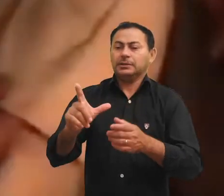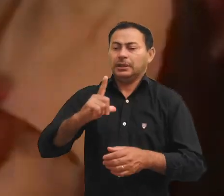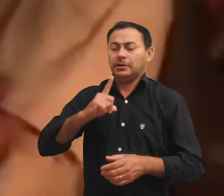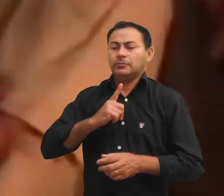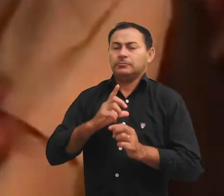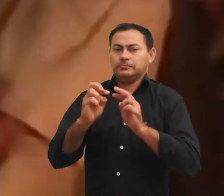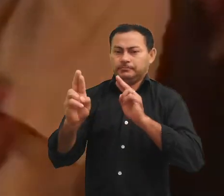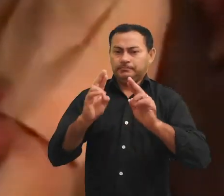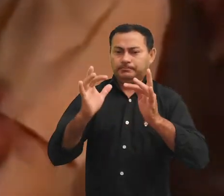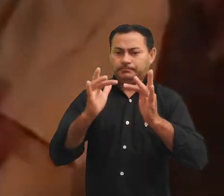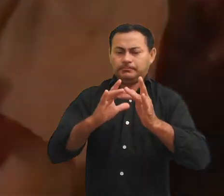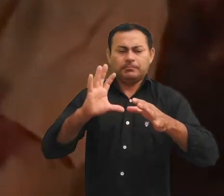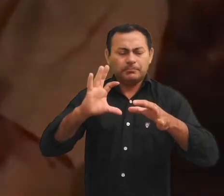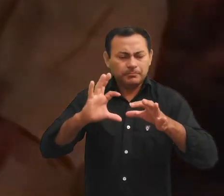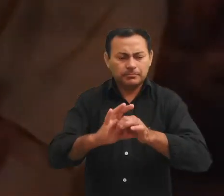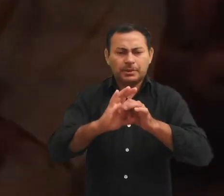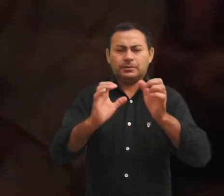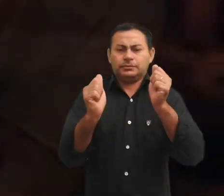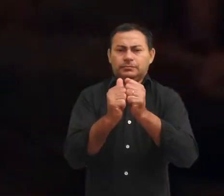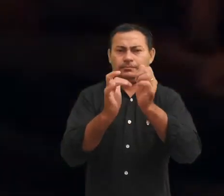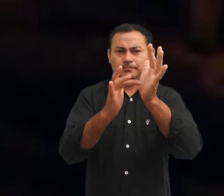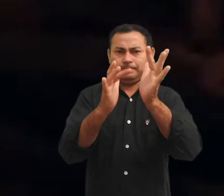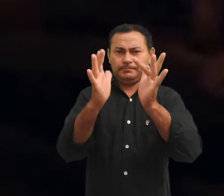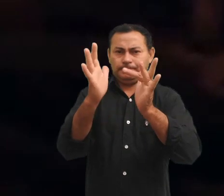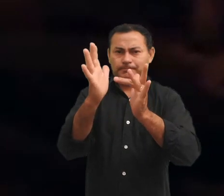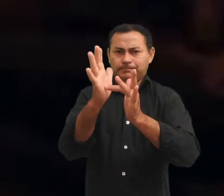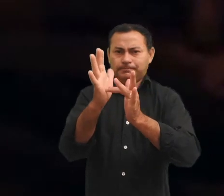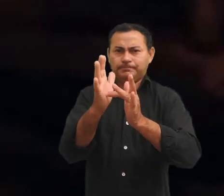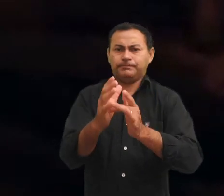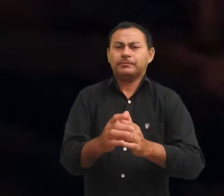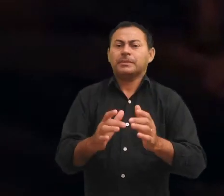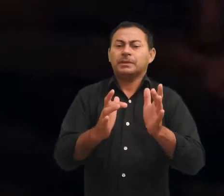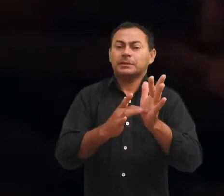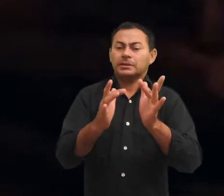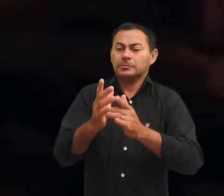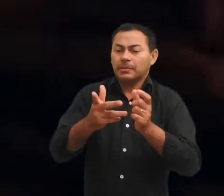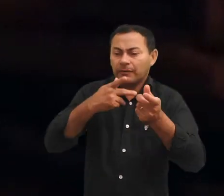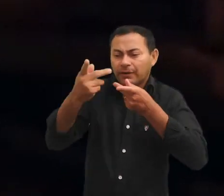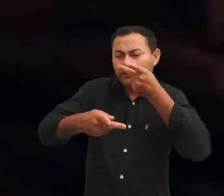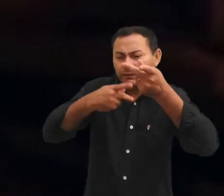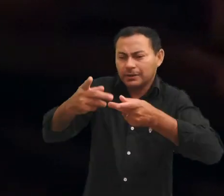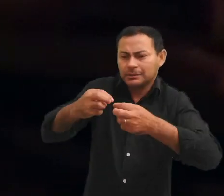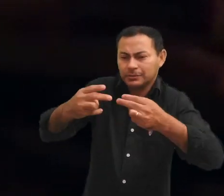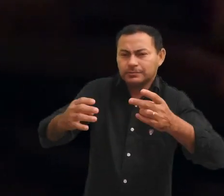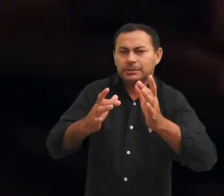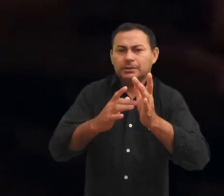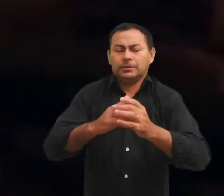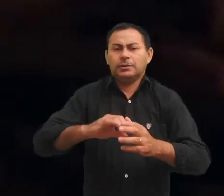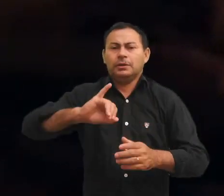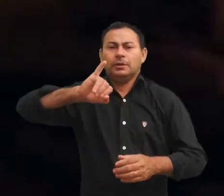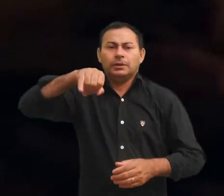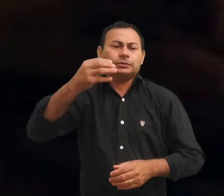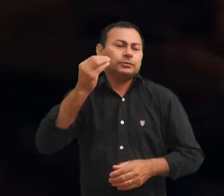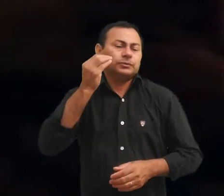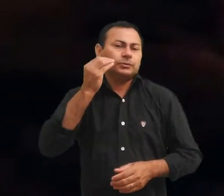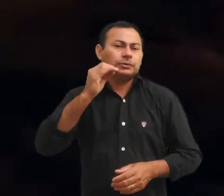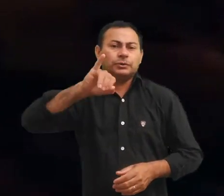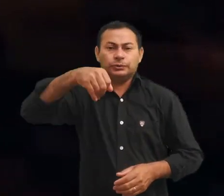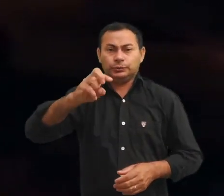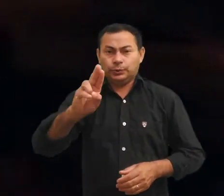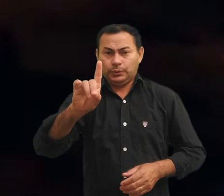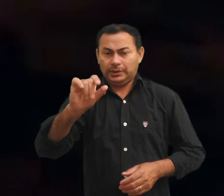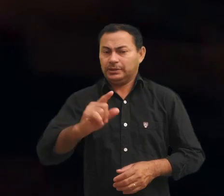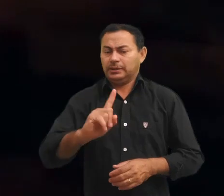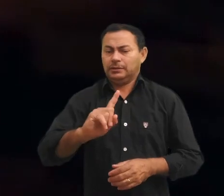desse milagre, eles teriam um relacionamento mais íntimo com Jesus. Quando Jesus falou todas essas coisas, Judas,